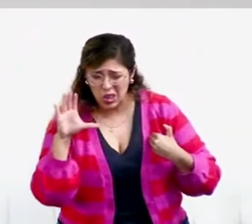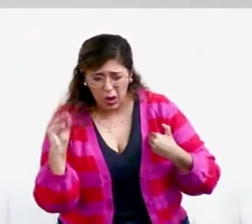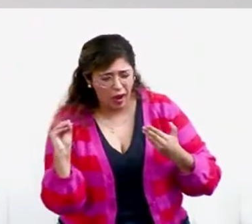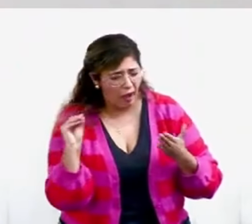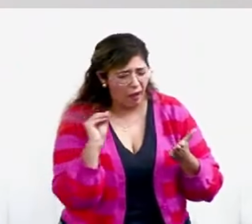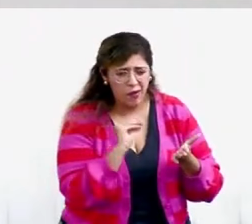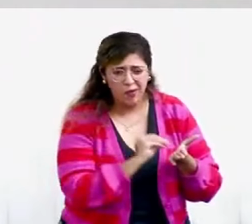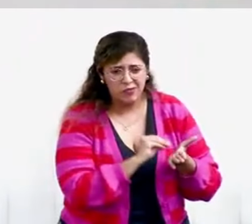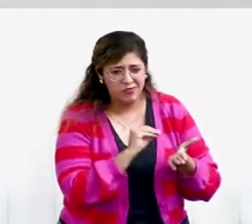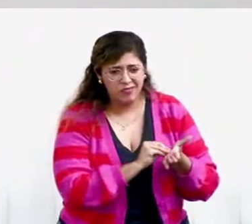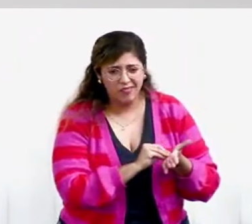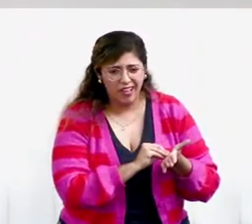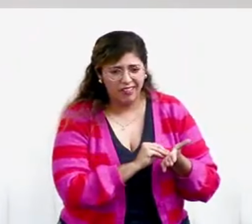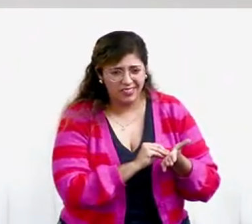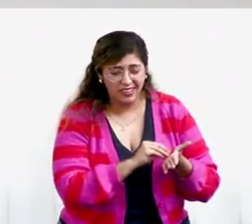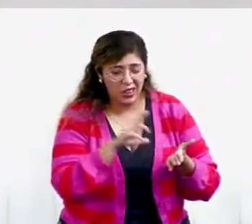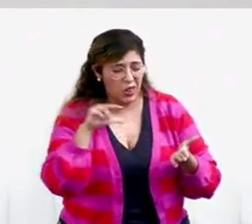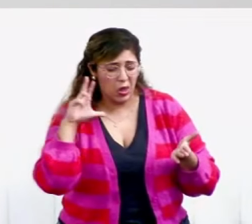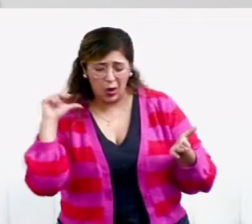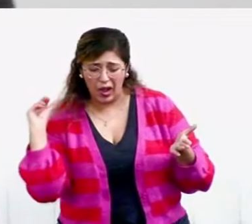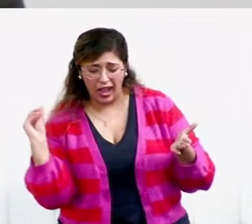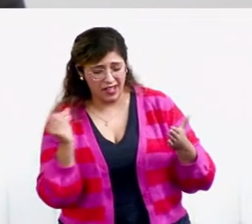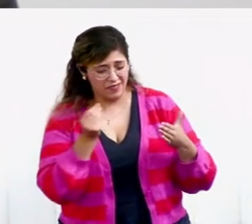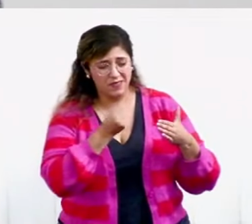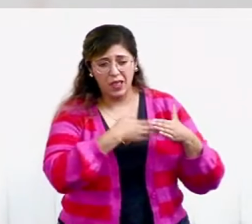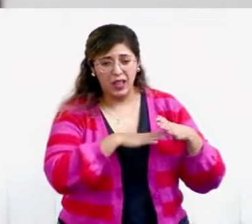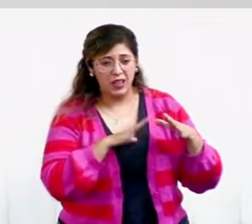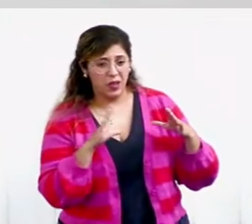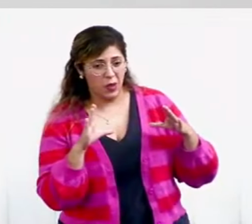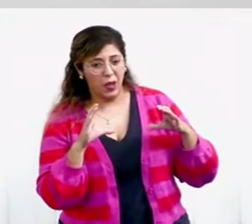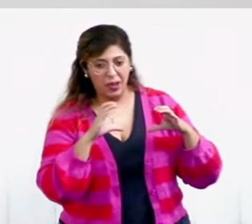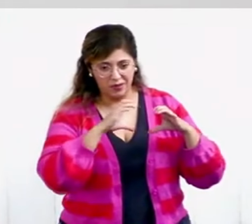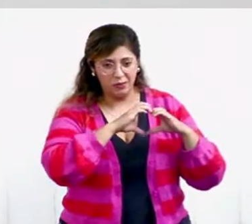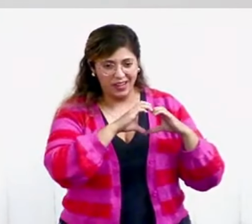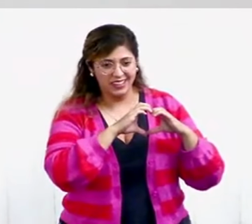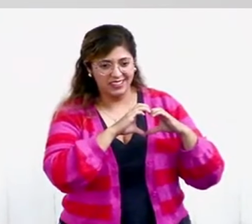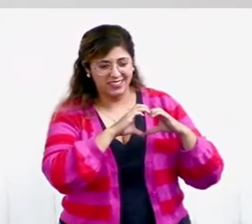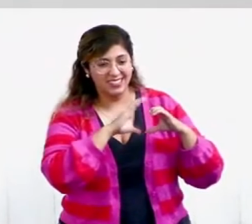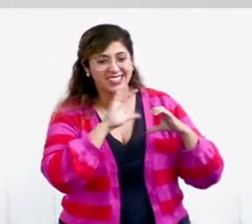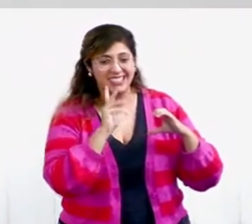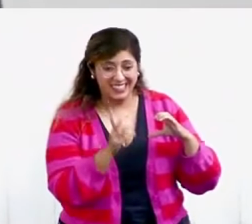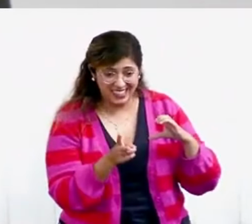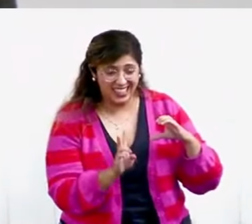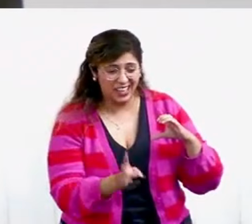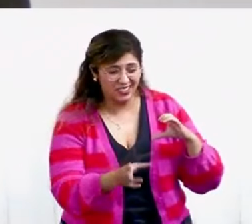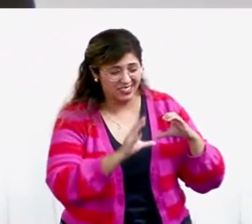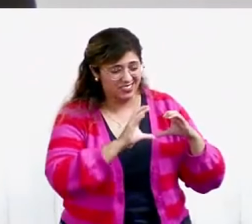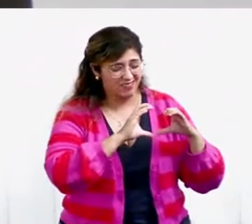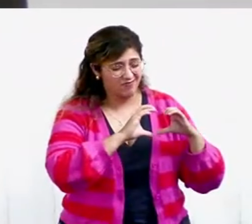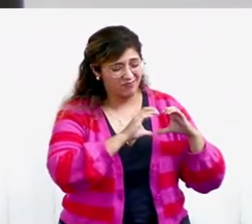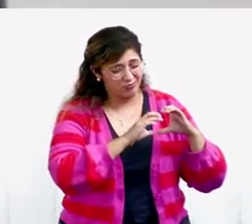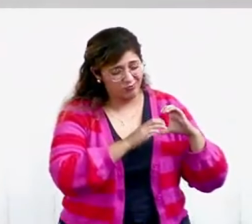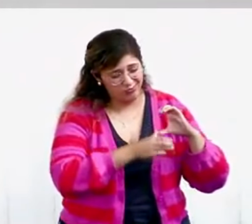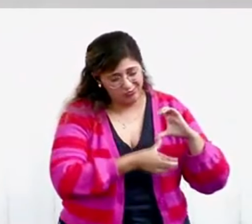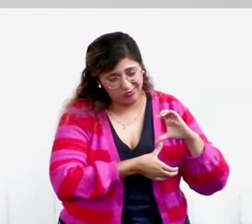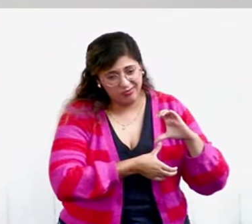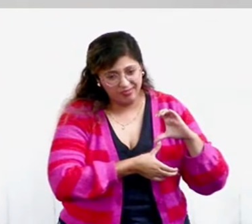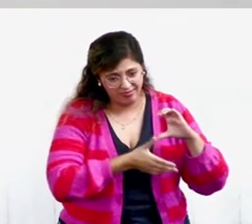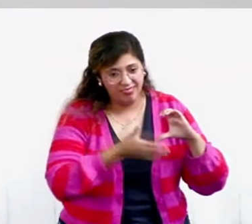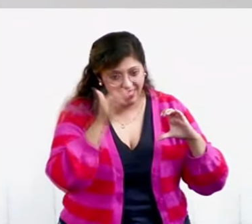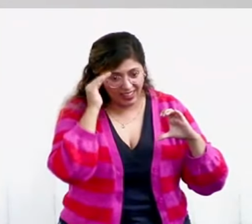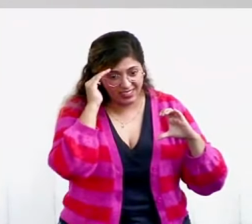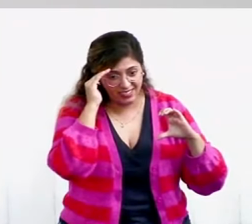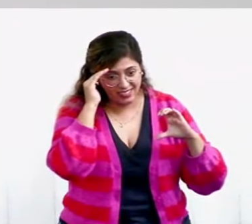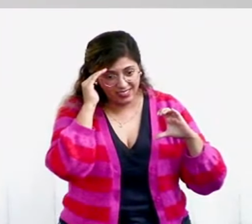satisfação não está no desejo do coração petrificado, a satisfação está no desejo daquele que tem o coração transformado por Jesus